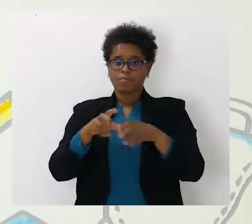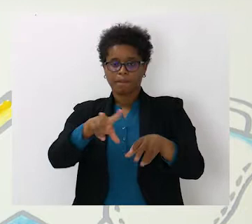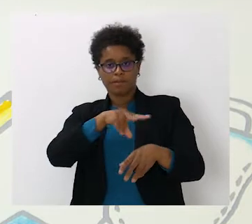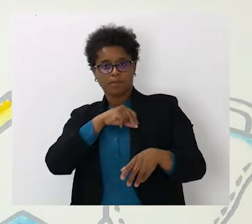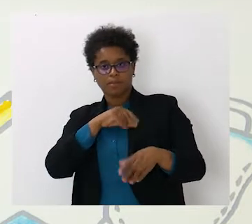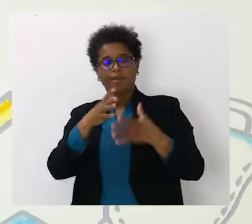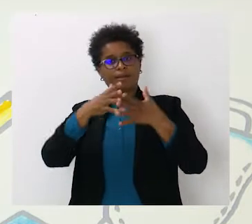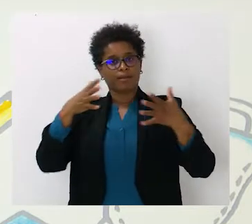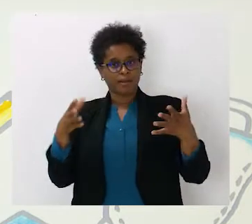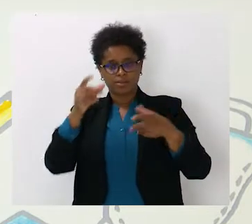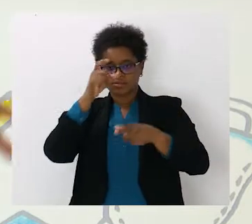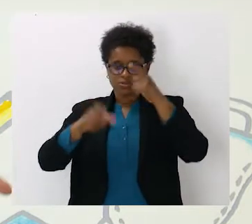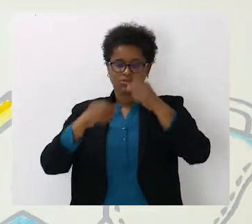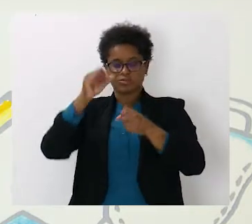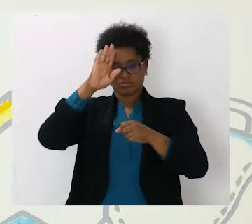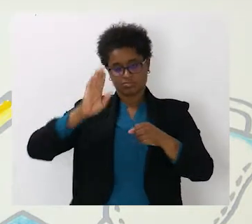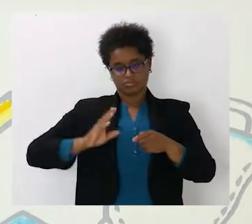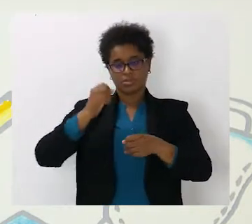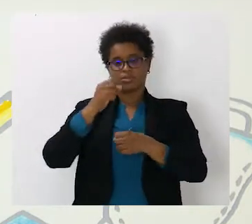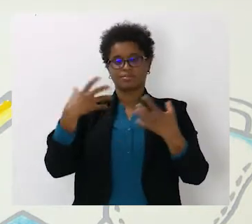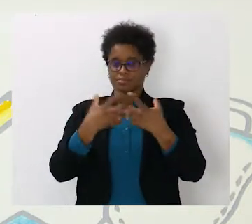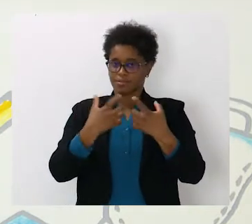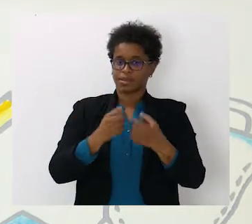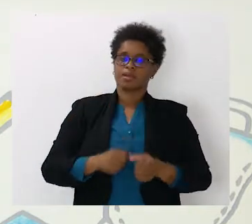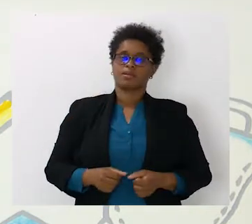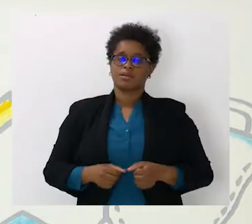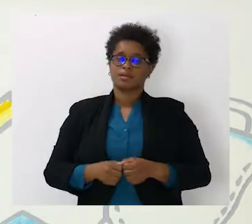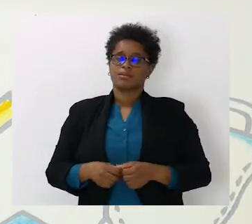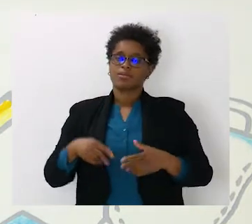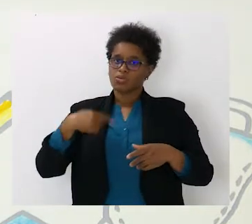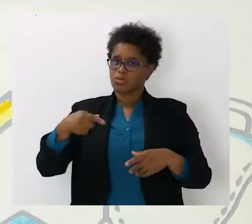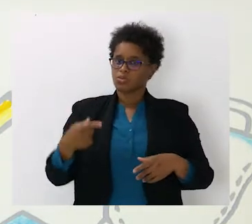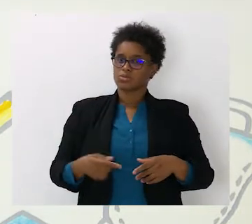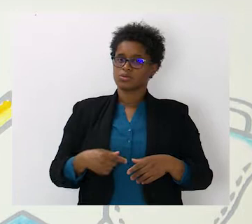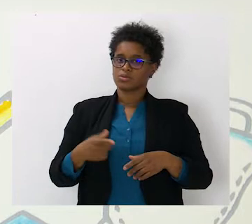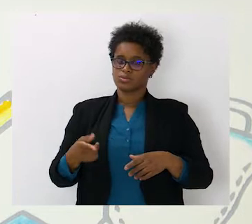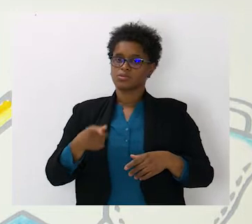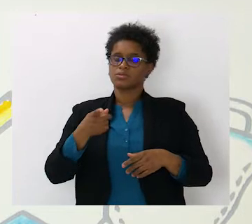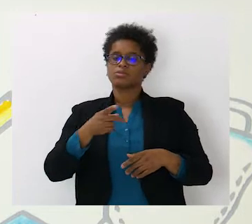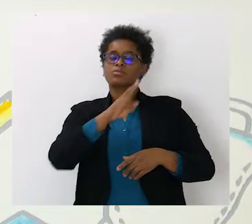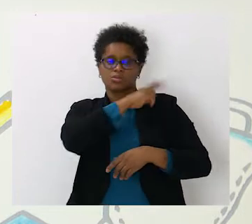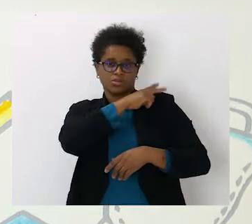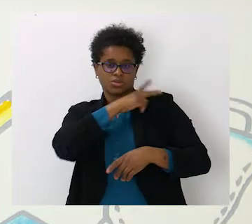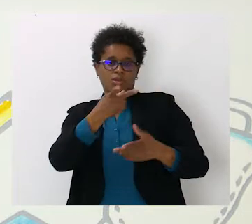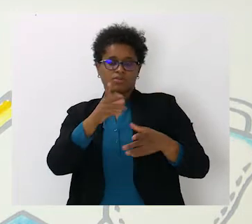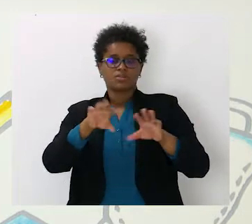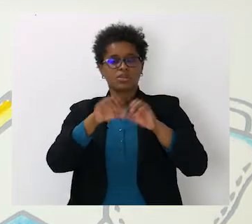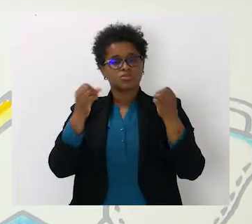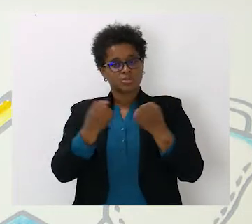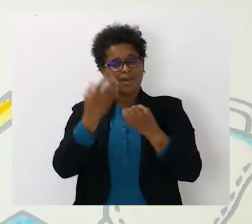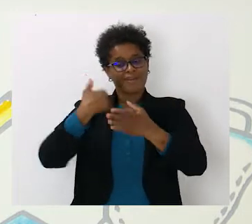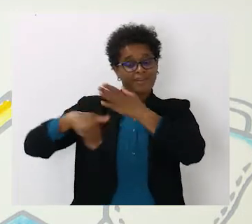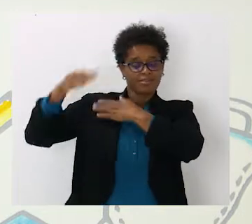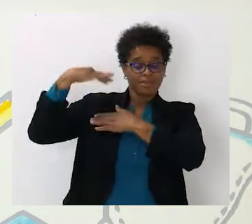premiar grandes guerreiros, etc, etc. Pesquisem funções de chefe na